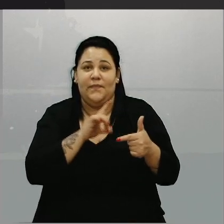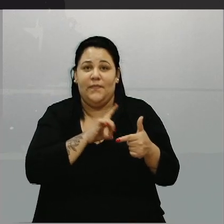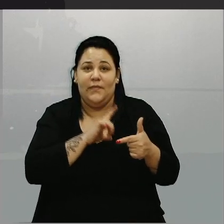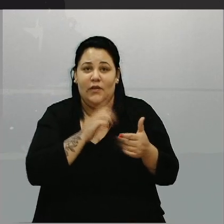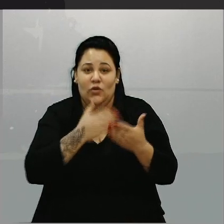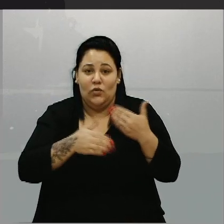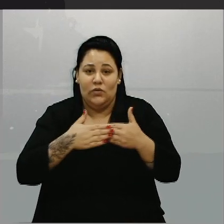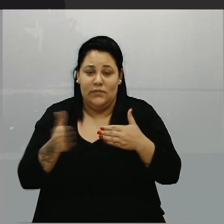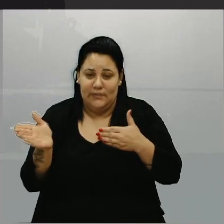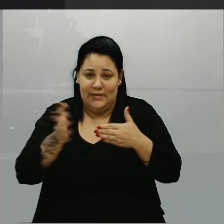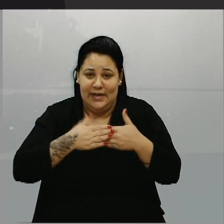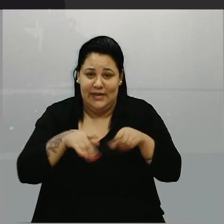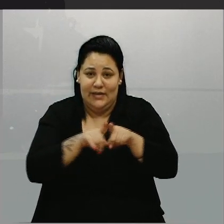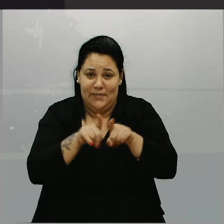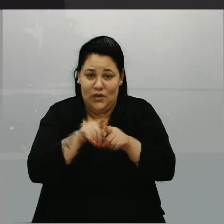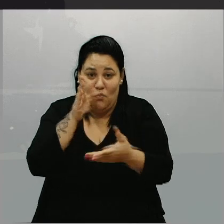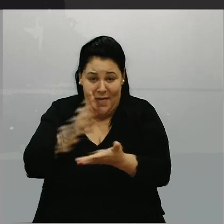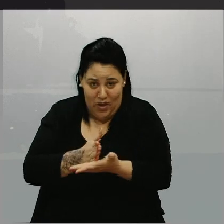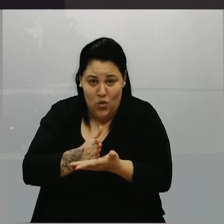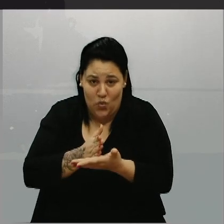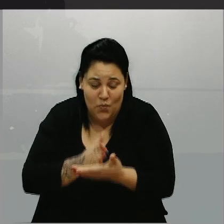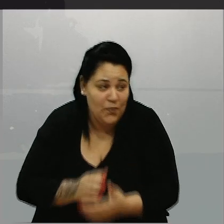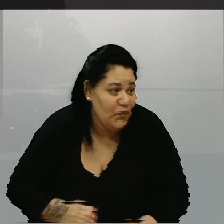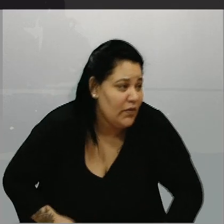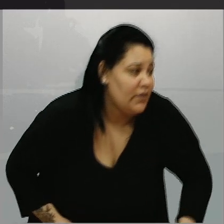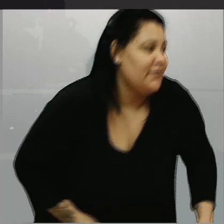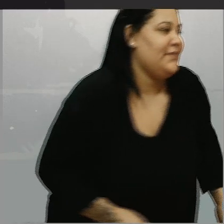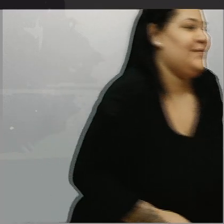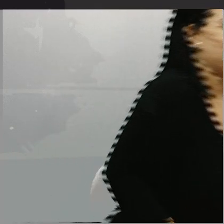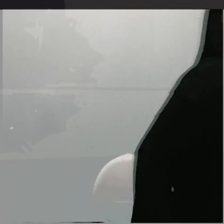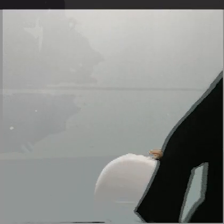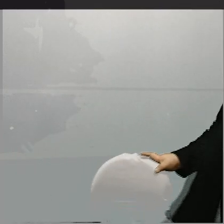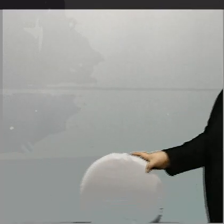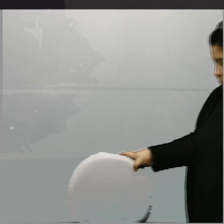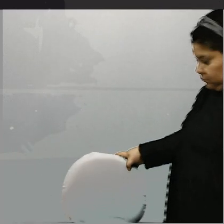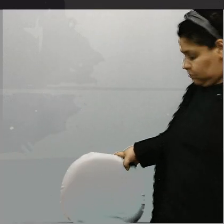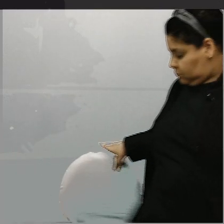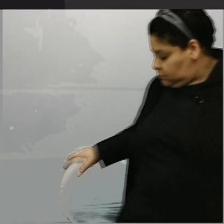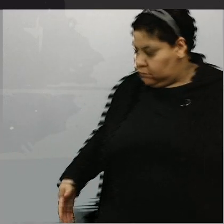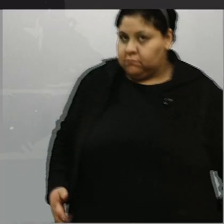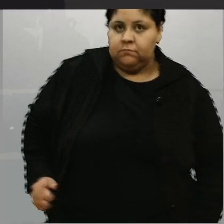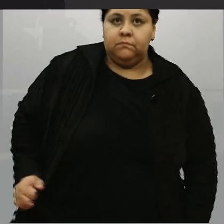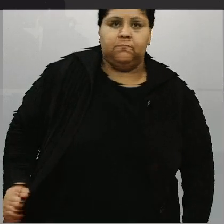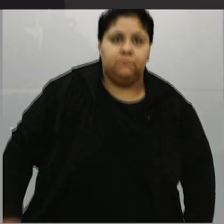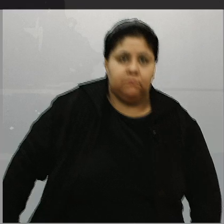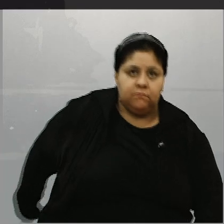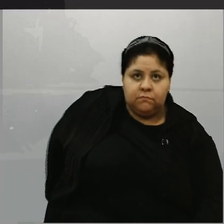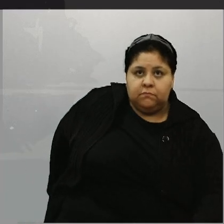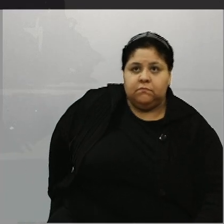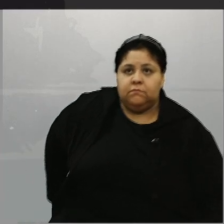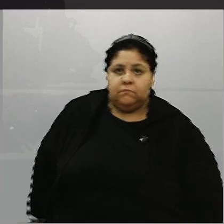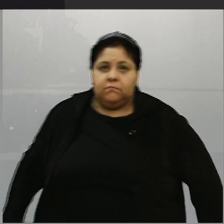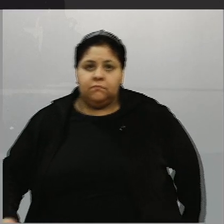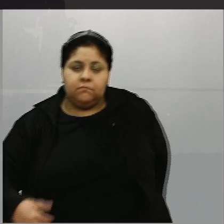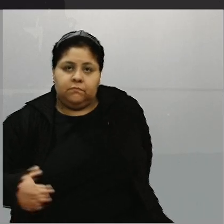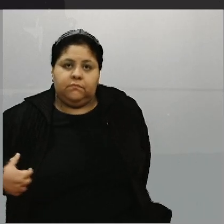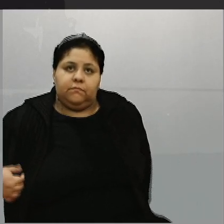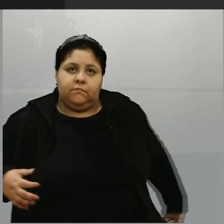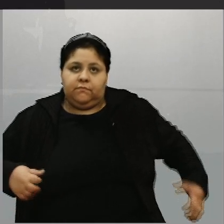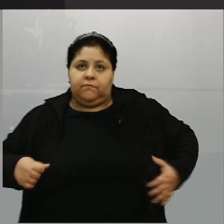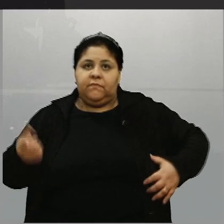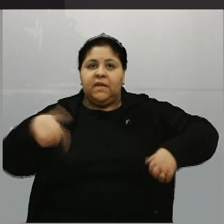trancada por madeiras no meio e de um lado comeu as cabeceiras. A gente tinha iniciado um trabalho, estava lá